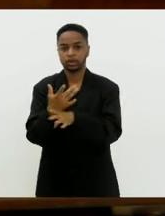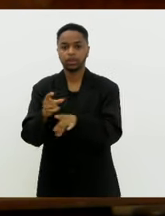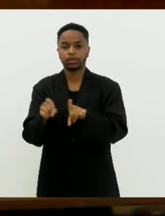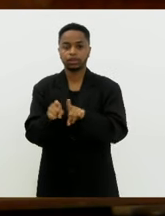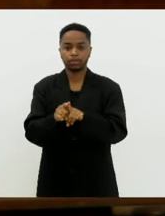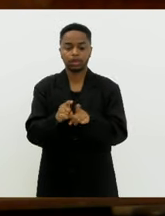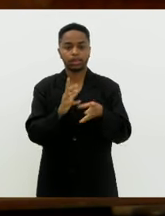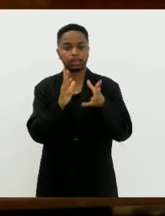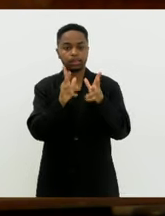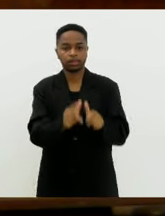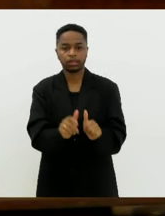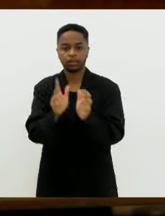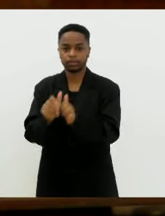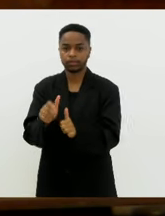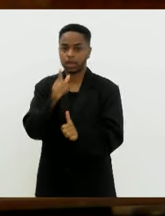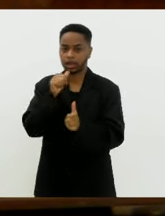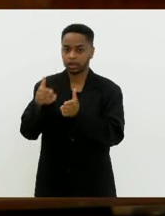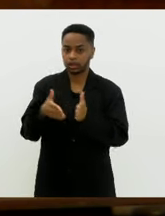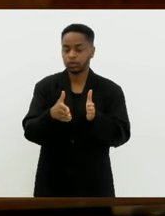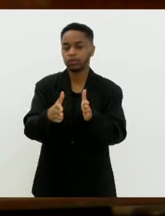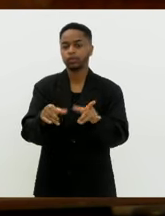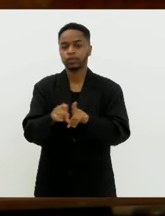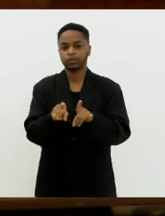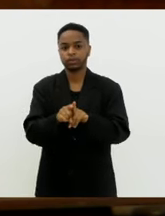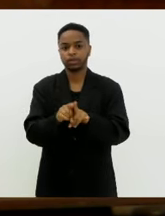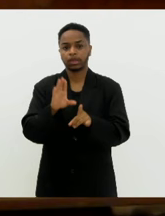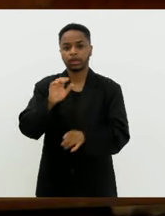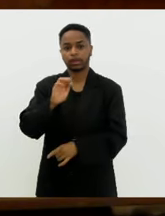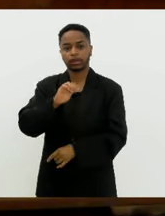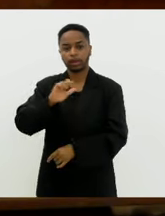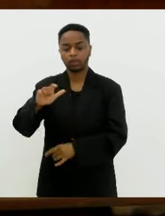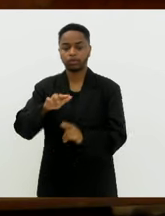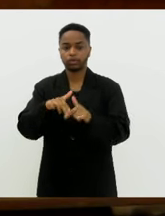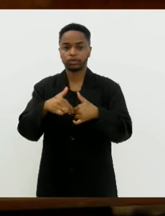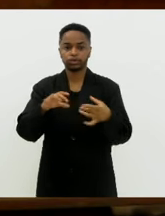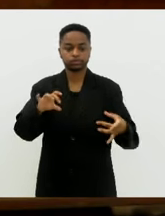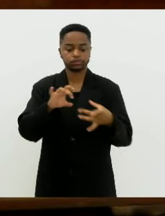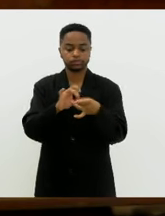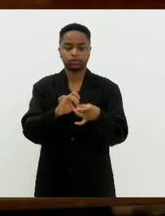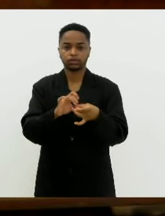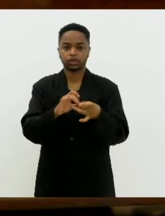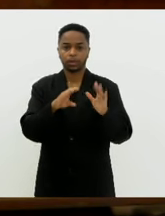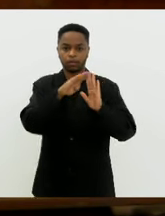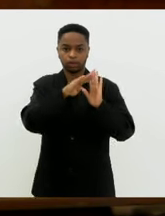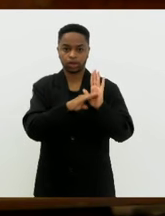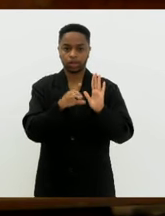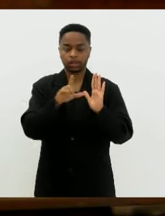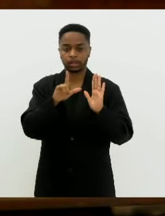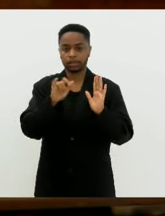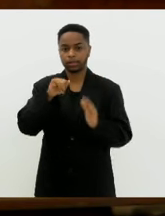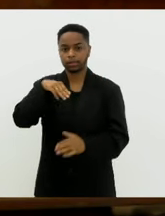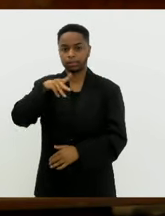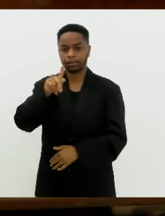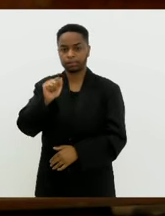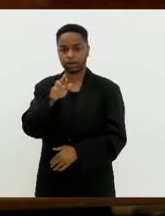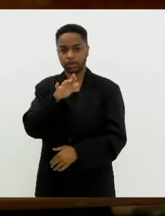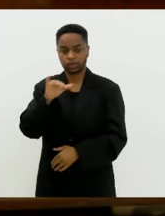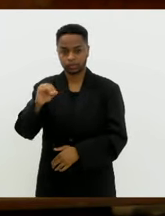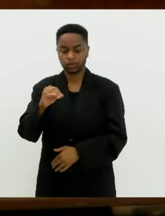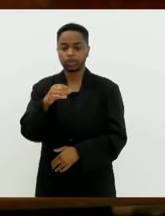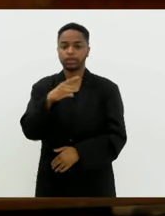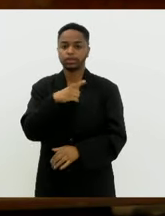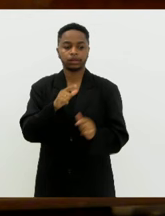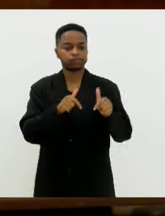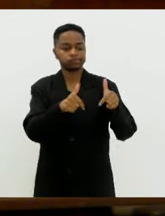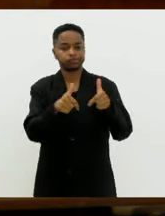e dragagem de rios e canais por meio do Limpa Rio. Foram realizadas 2 mil intervenções para drenagem,